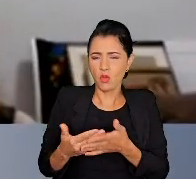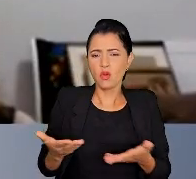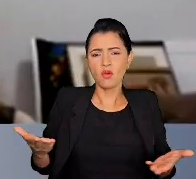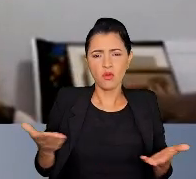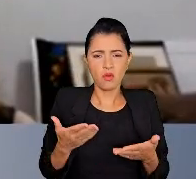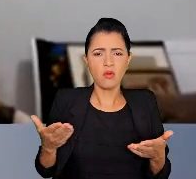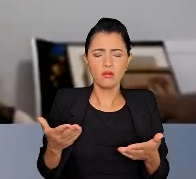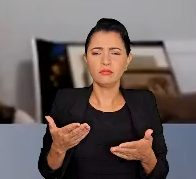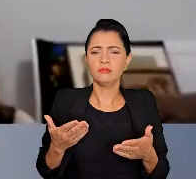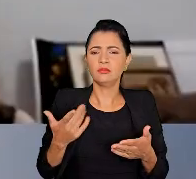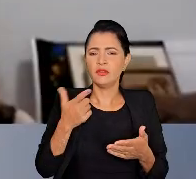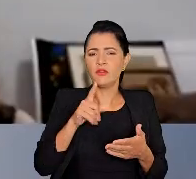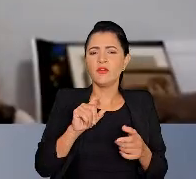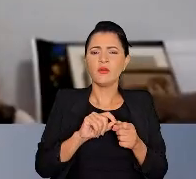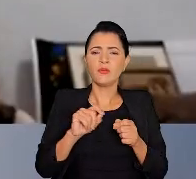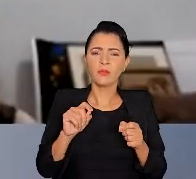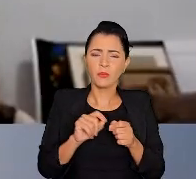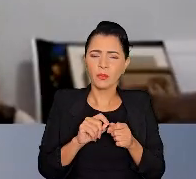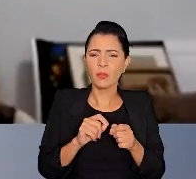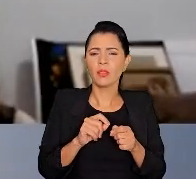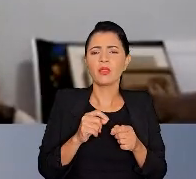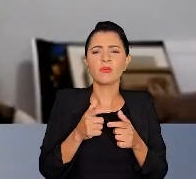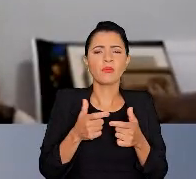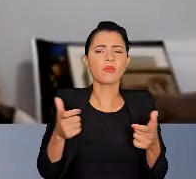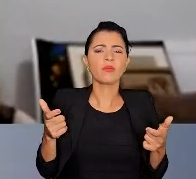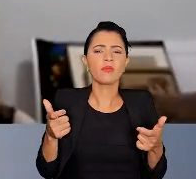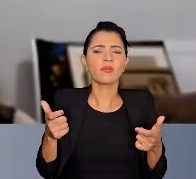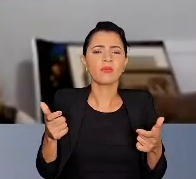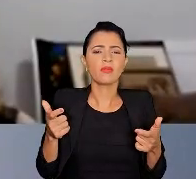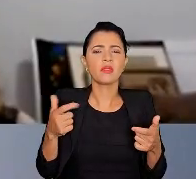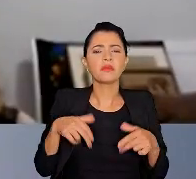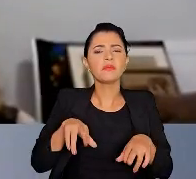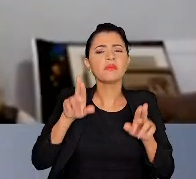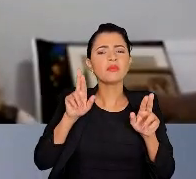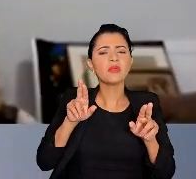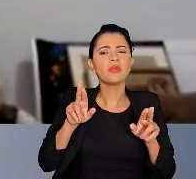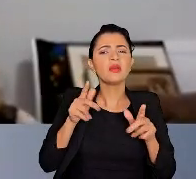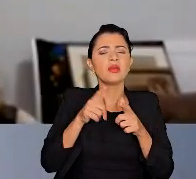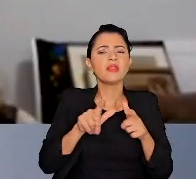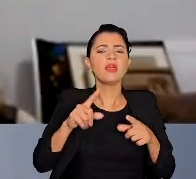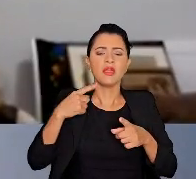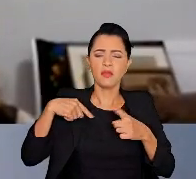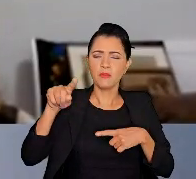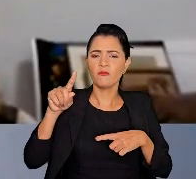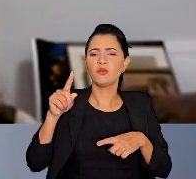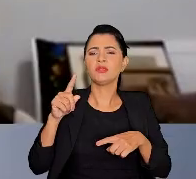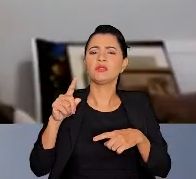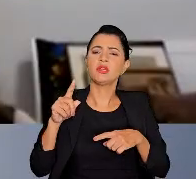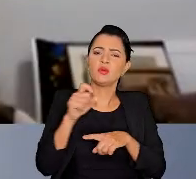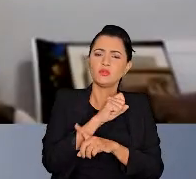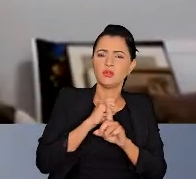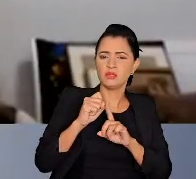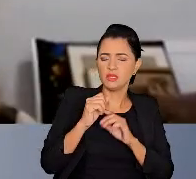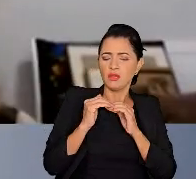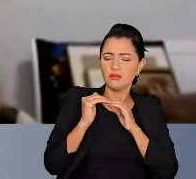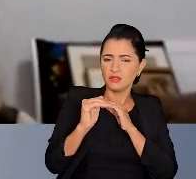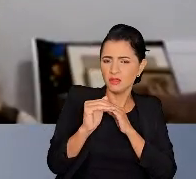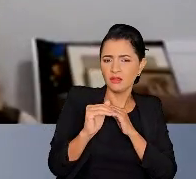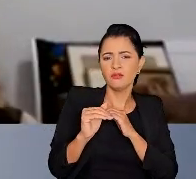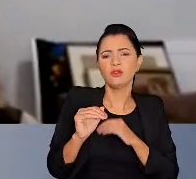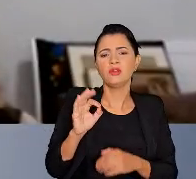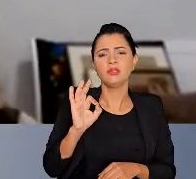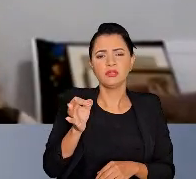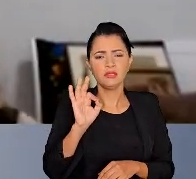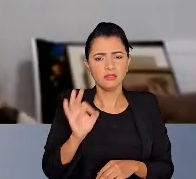engrandecendo, veio tomando corpo, que não era esperado no nível de evolução social que estávamos, né? Esse